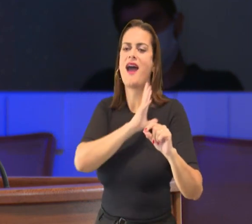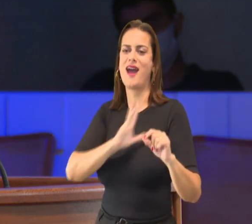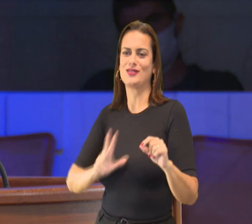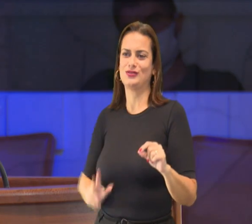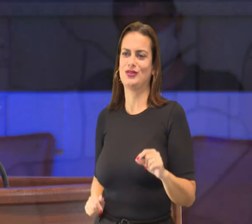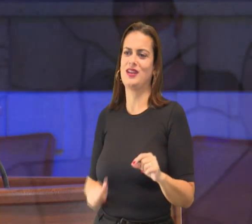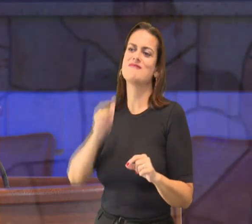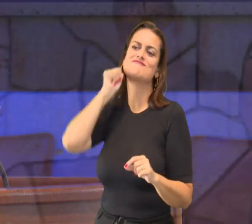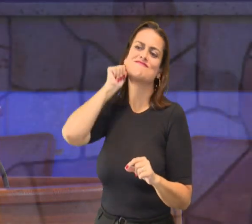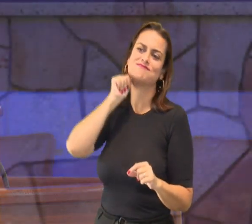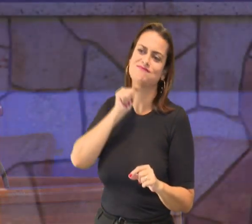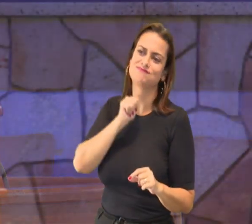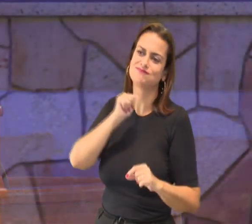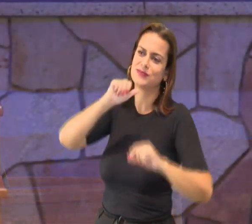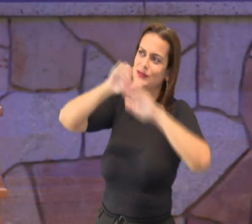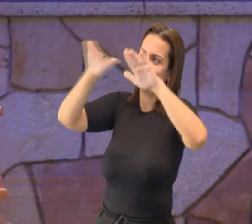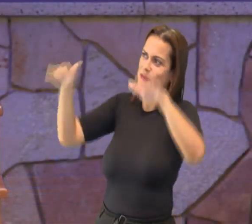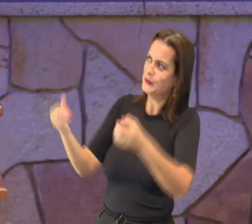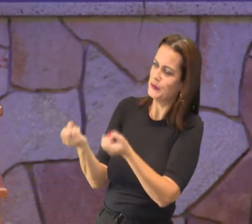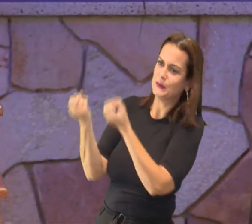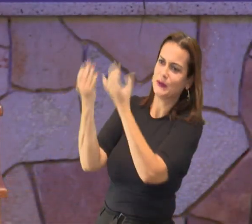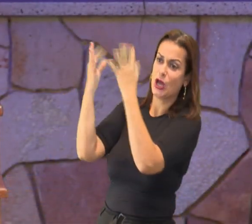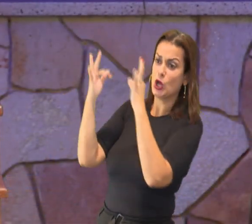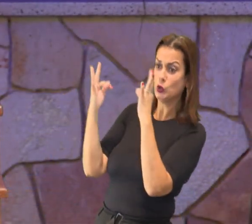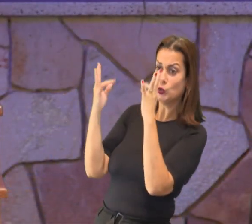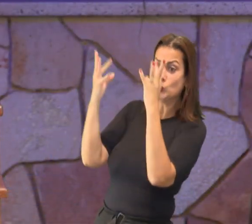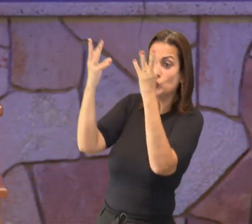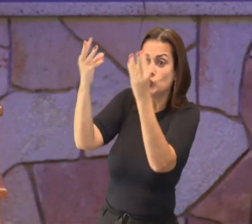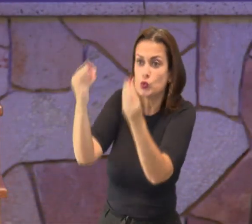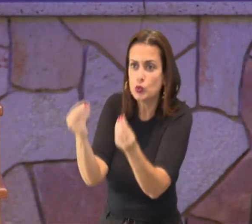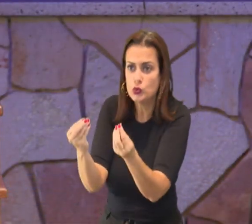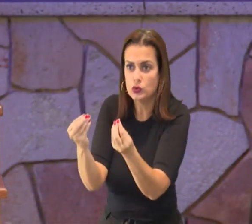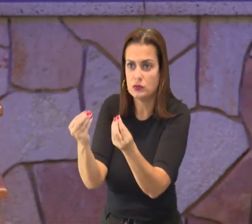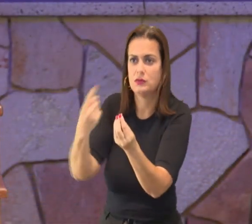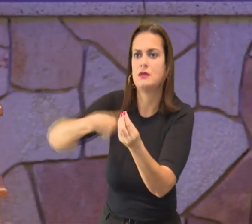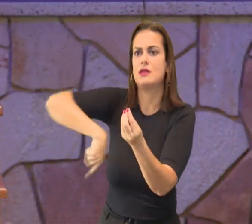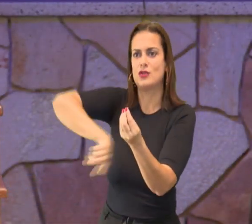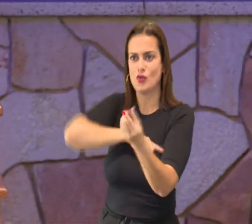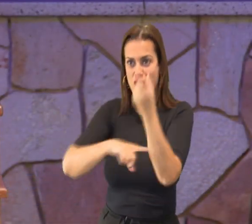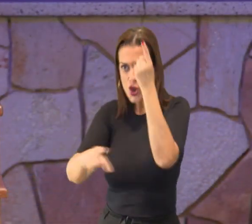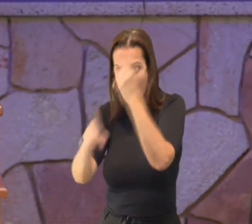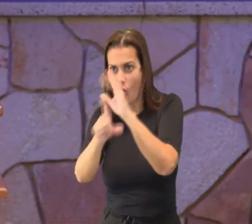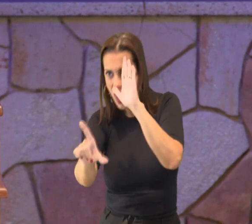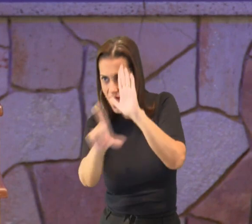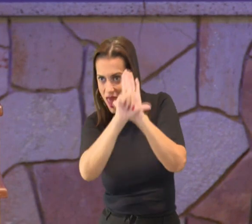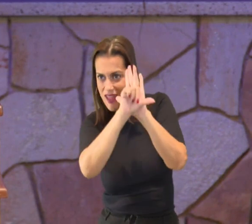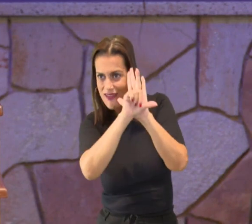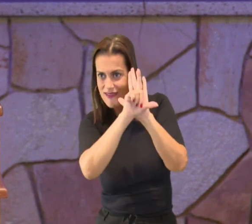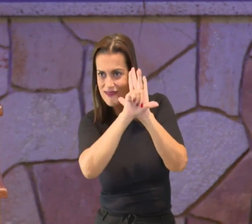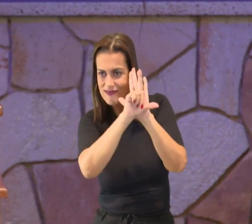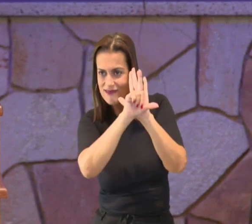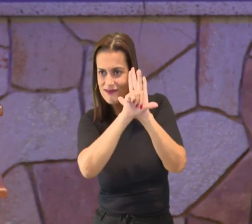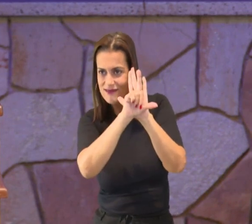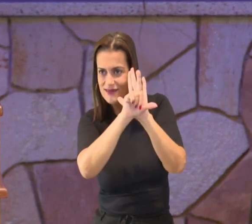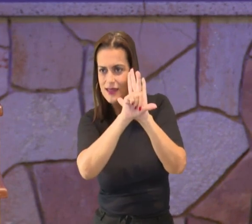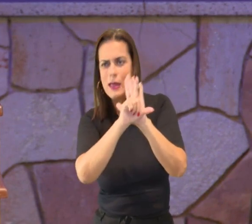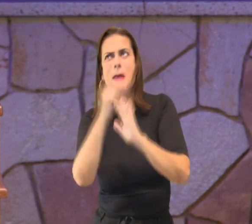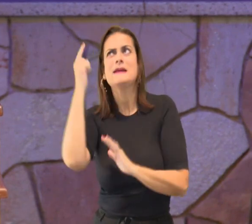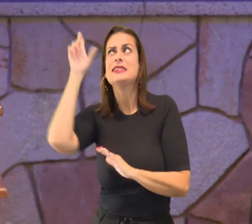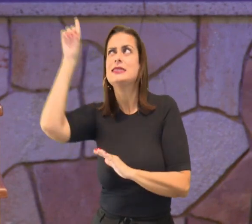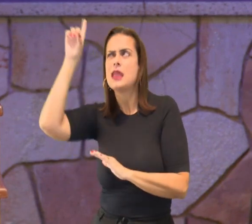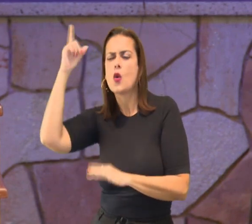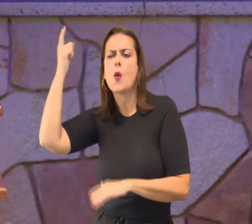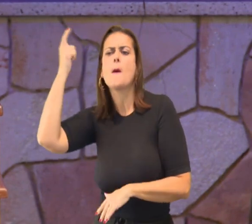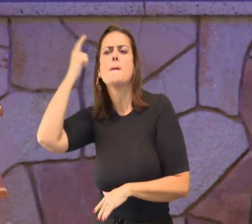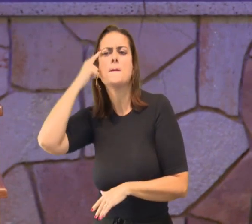do sacrifício. Tudo que nós encontramos na lei é pensado por Deus